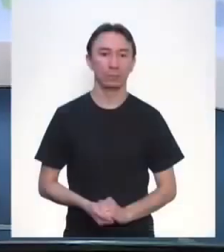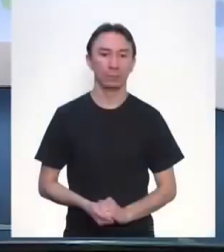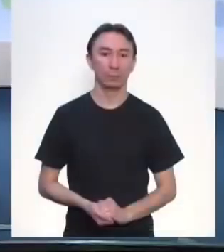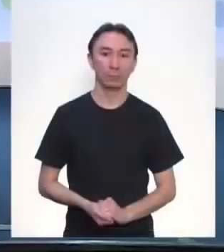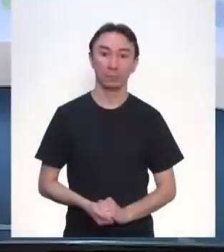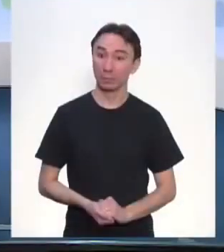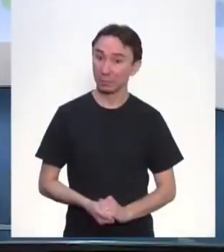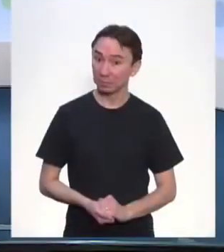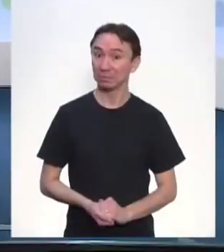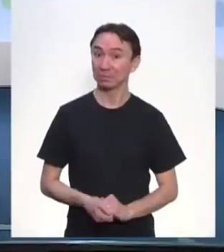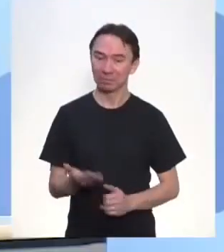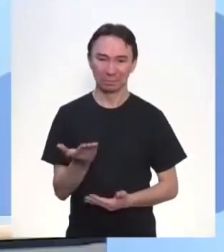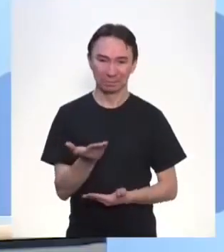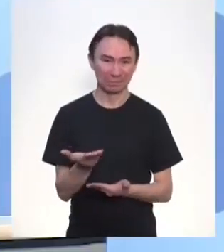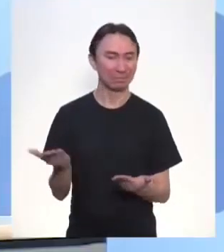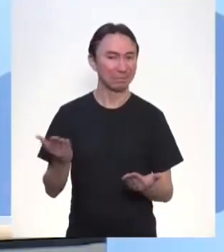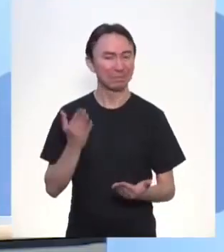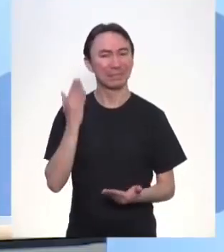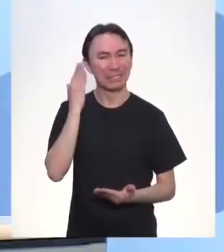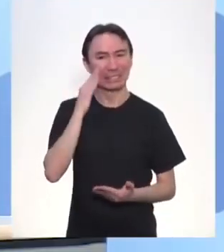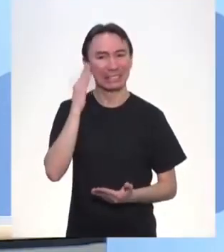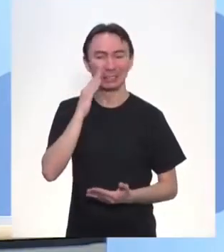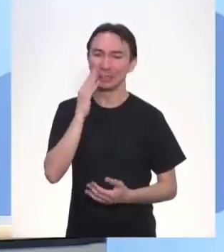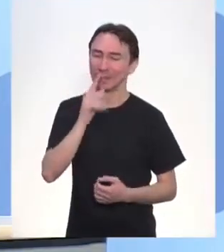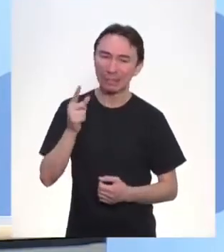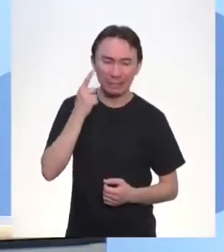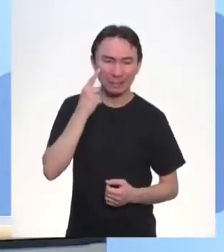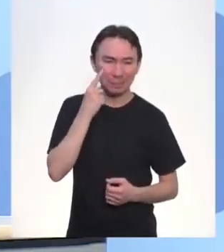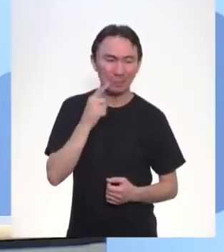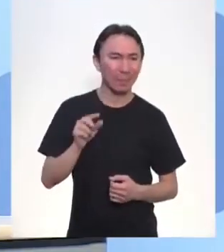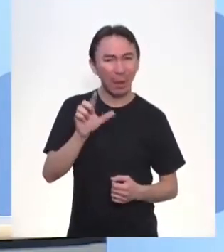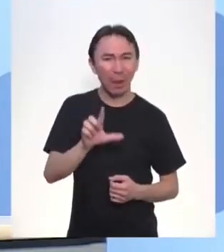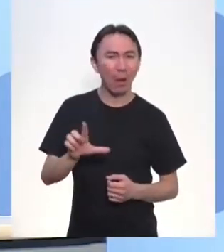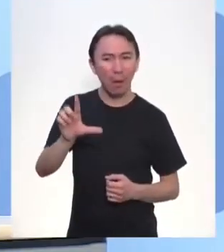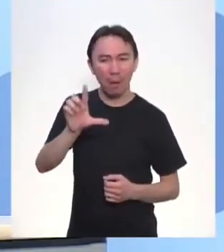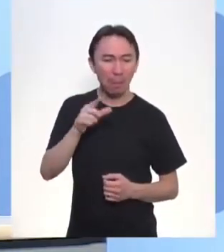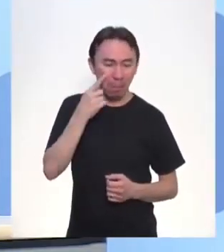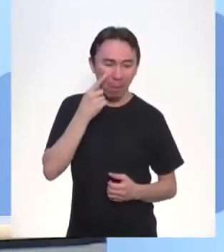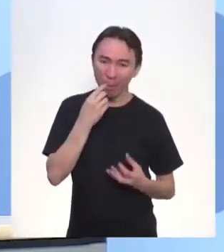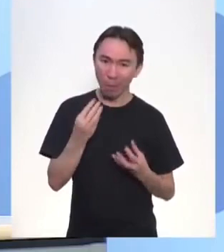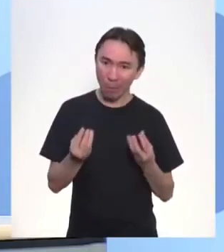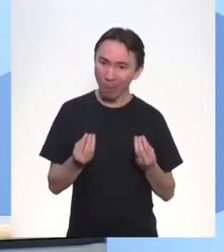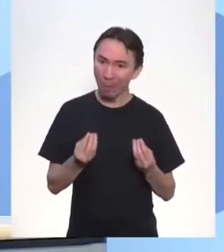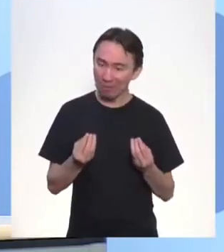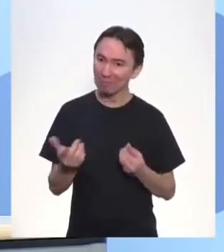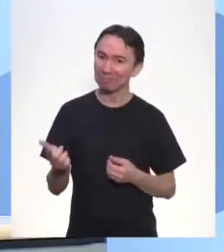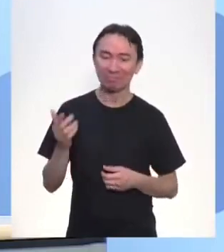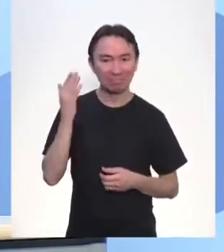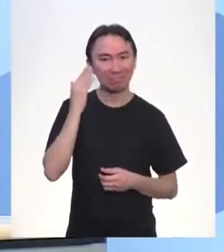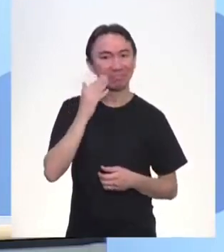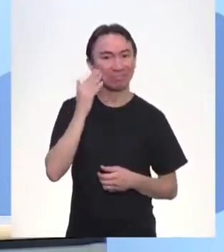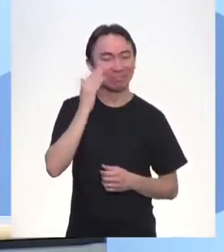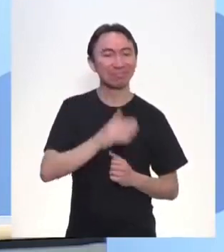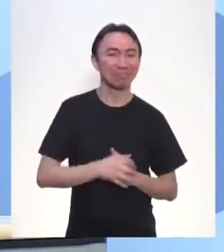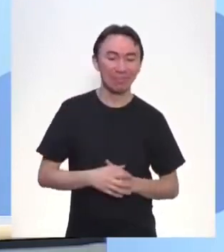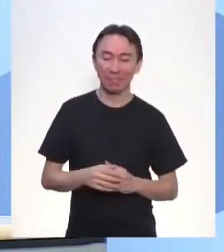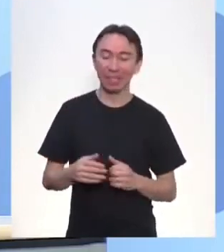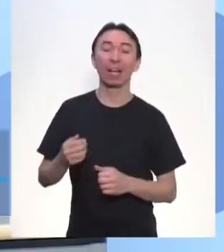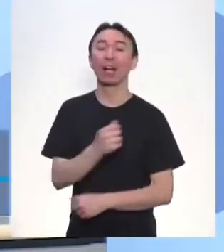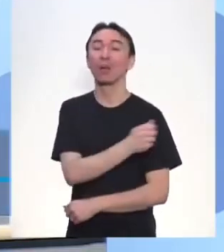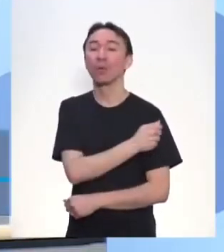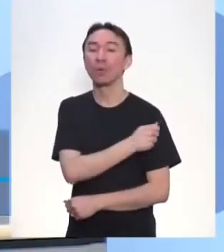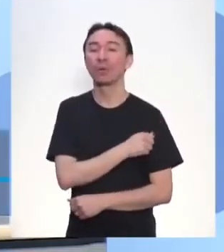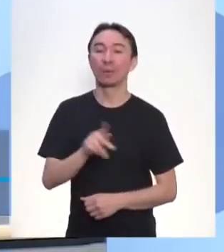o pessoal entendeu aí, bacana aí a lógica, né, da situação problema. Inclusive aí os alunos, né, da